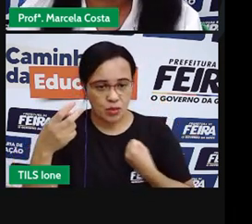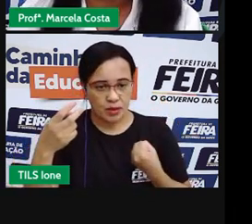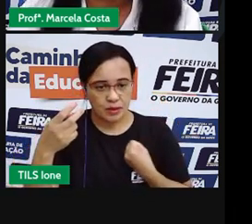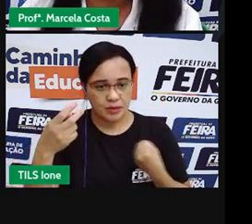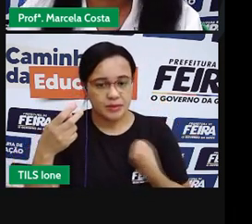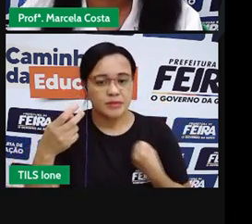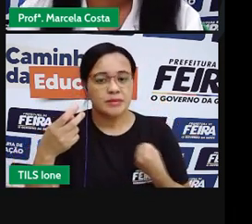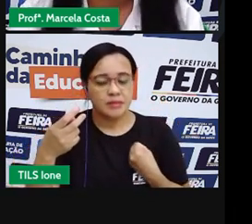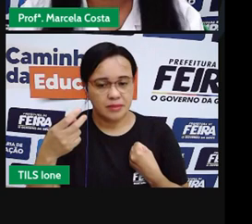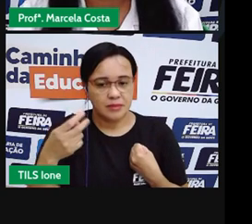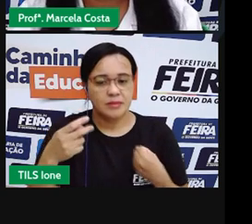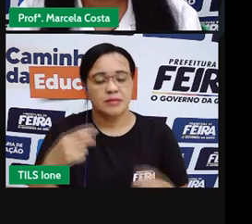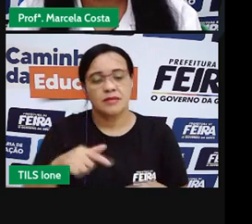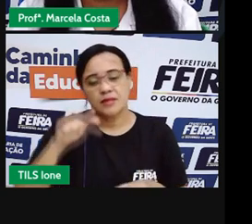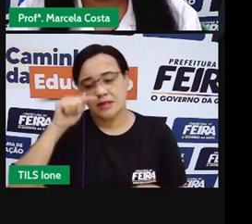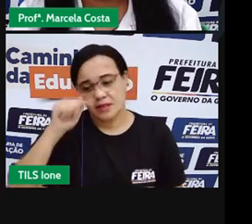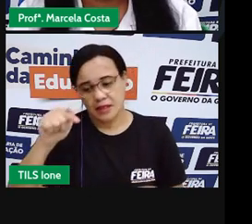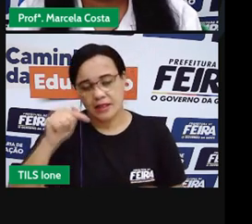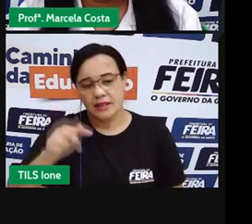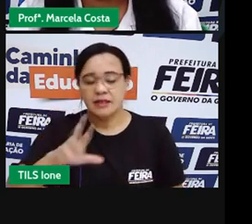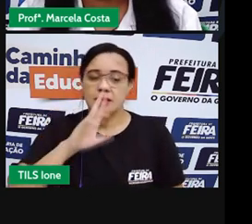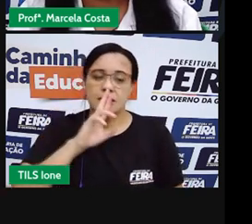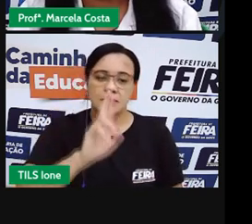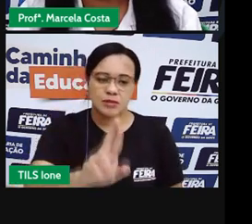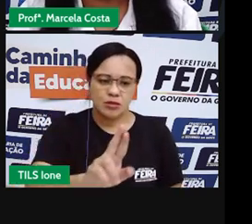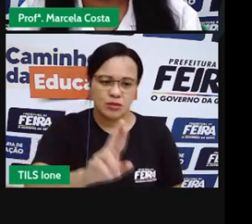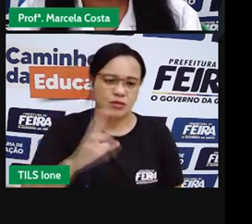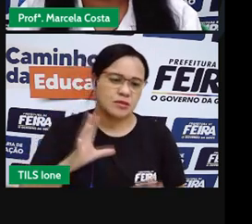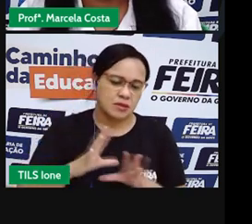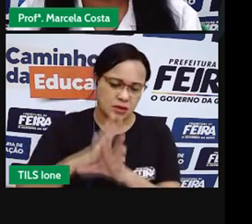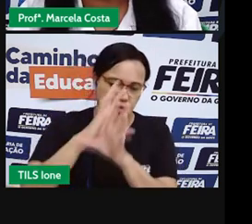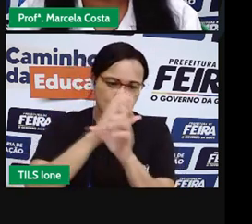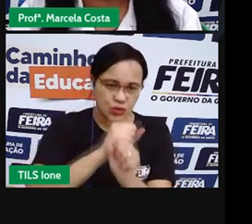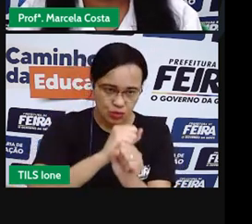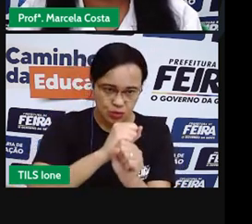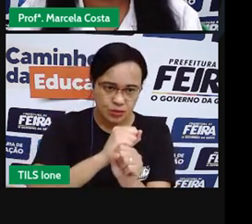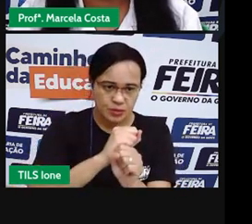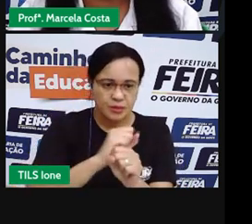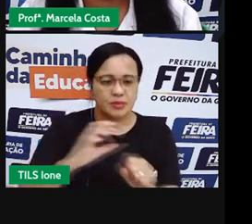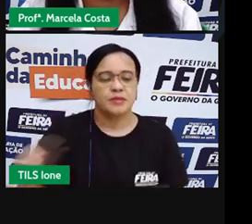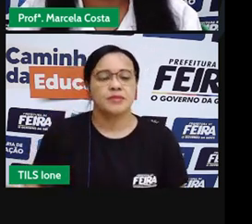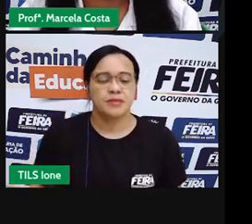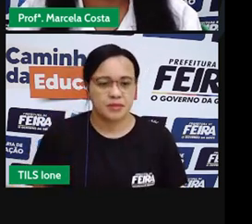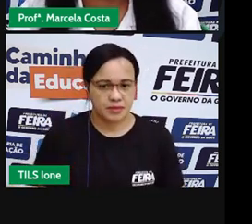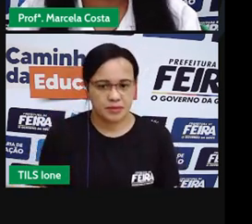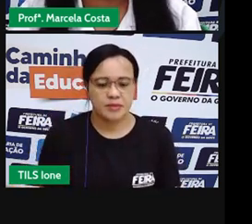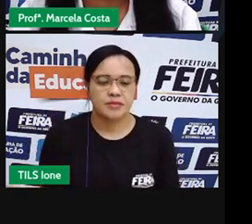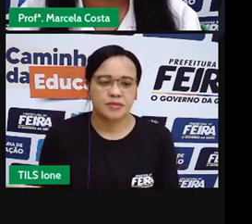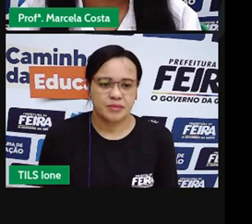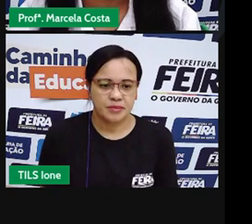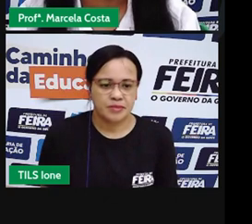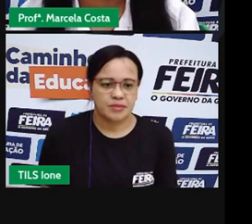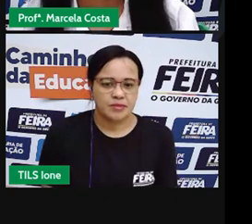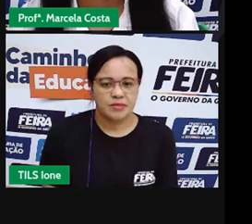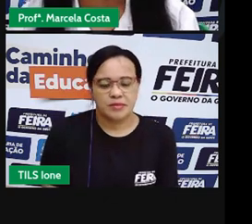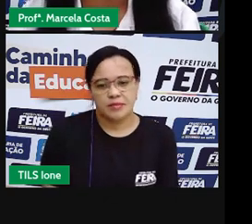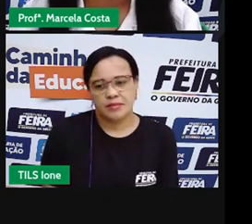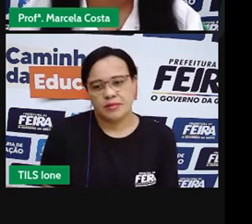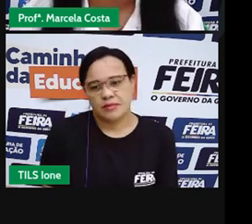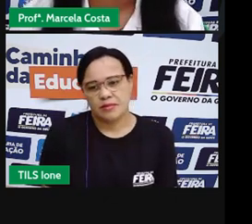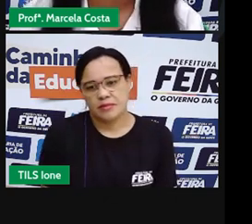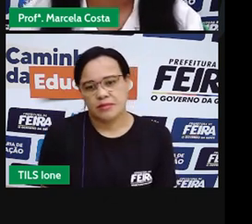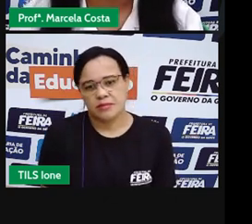3 ovos. E o numeral 7, representando aqui a quantidade de 7 ovos.